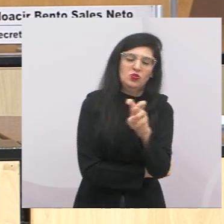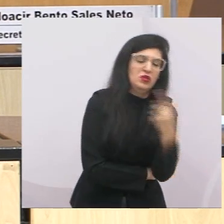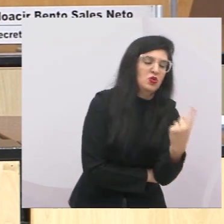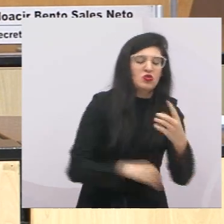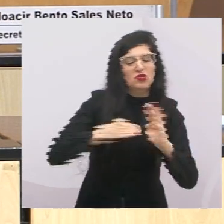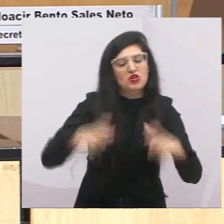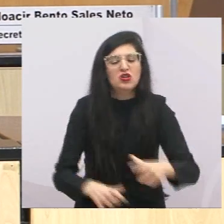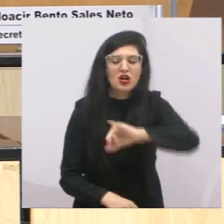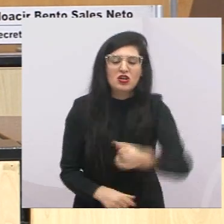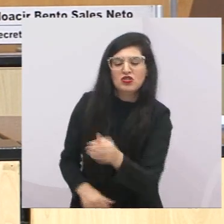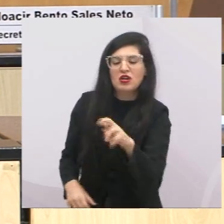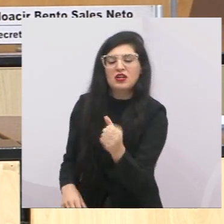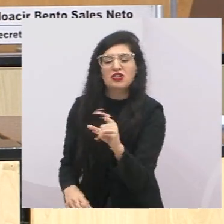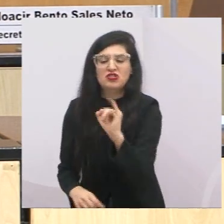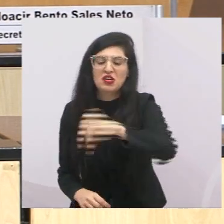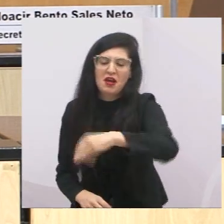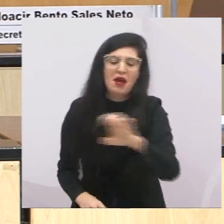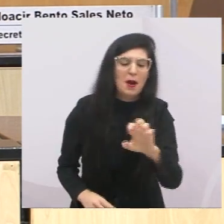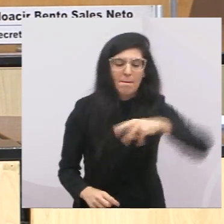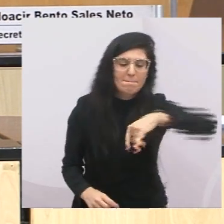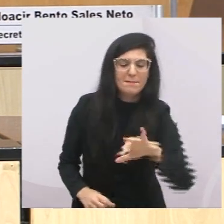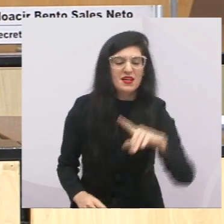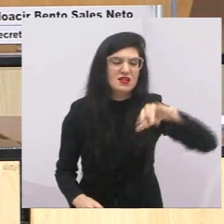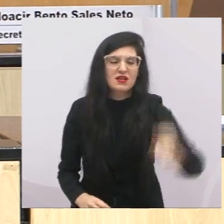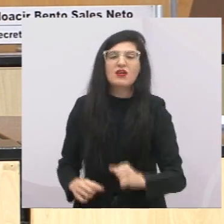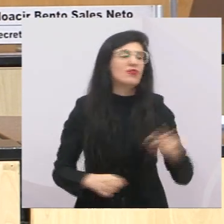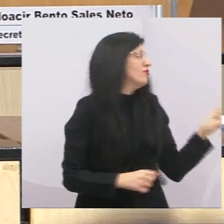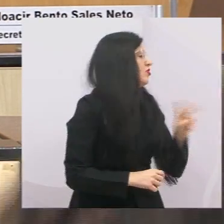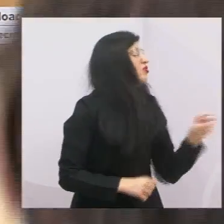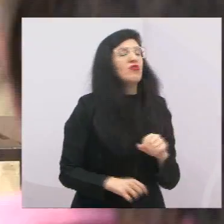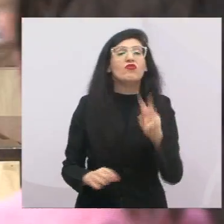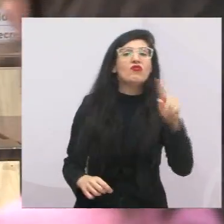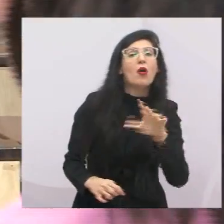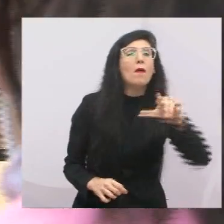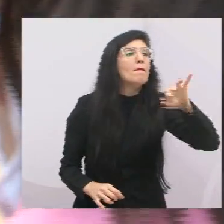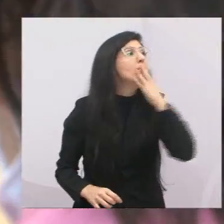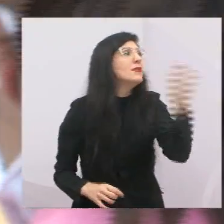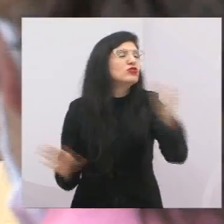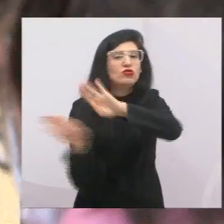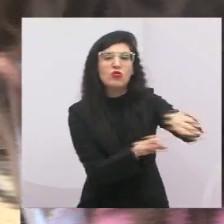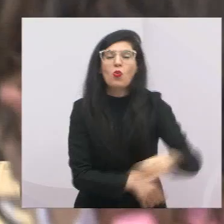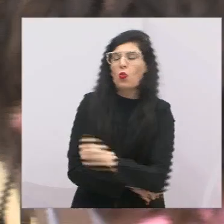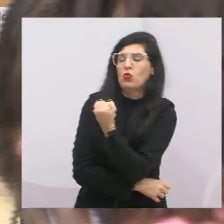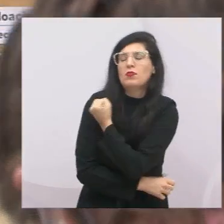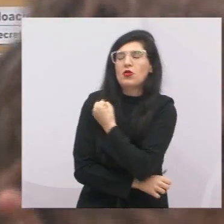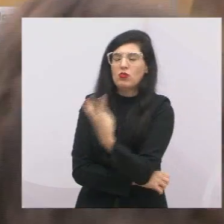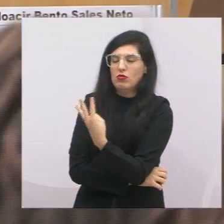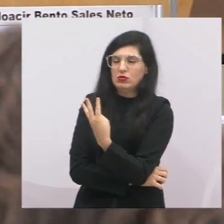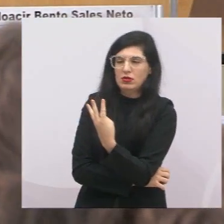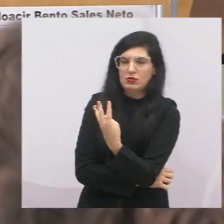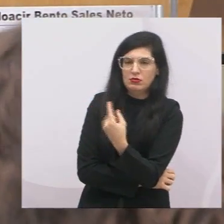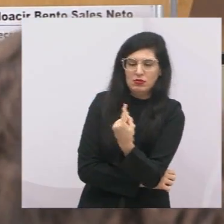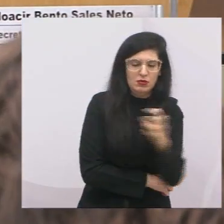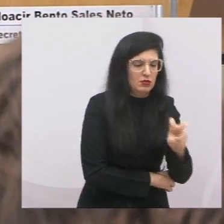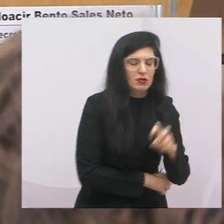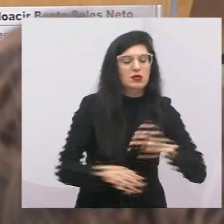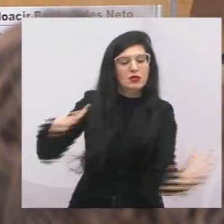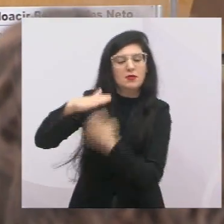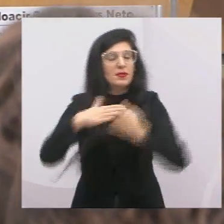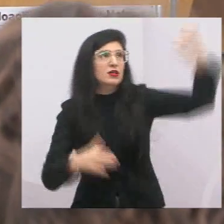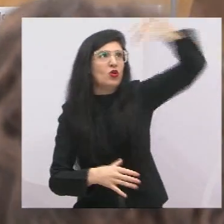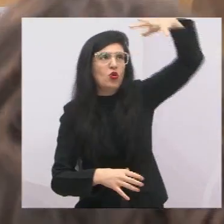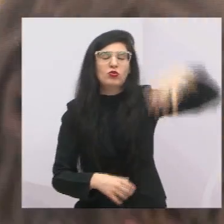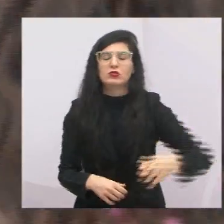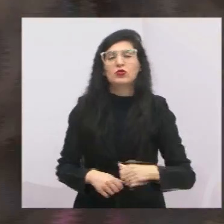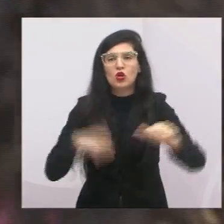Jacareí. Autoria, vereador Valmir Parque, do Meia Lua. Requerimento 415. A EDP solicitando